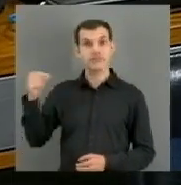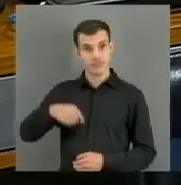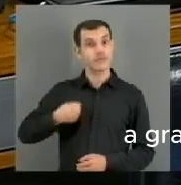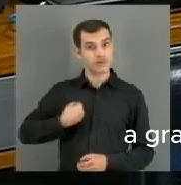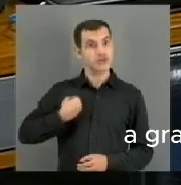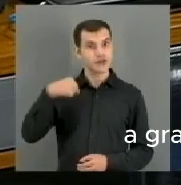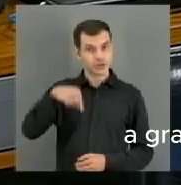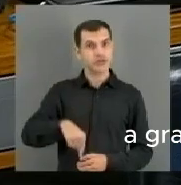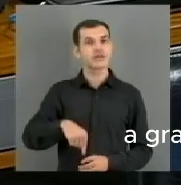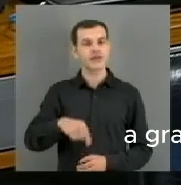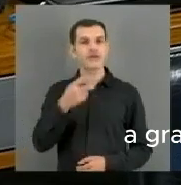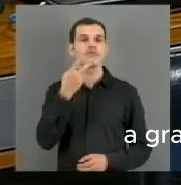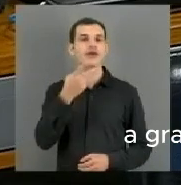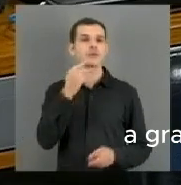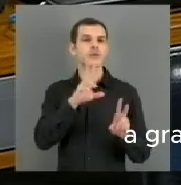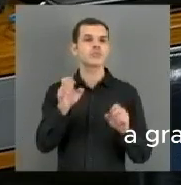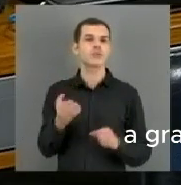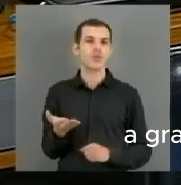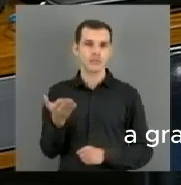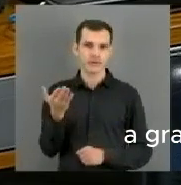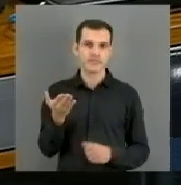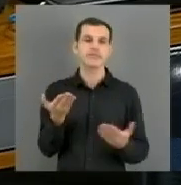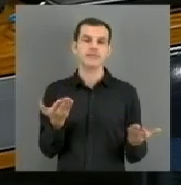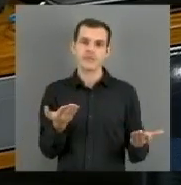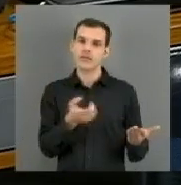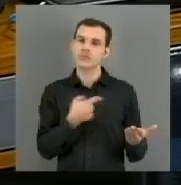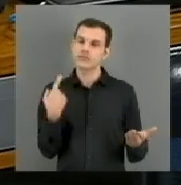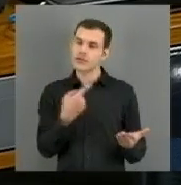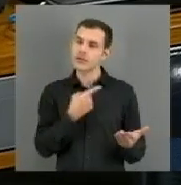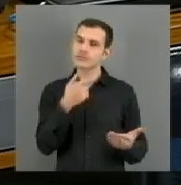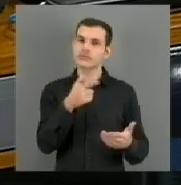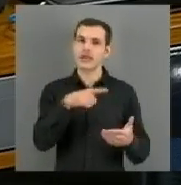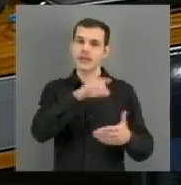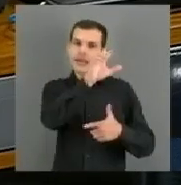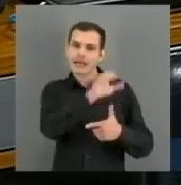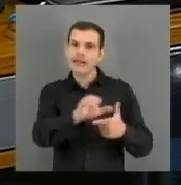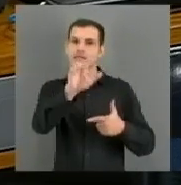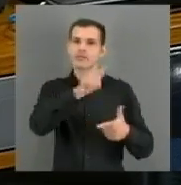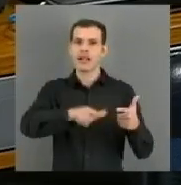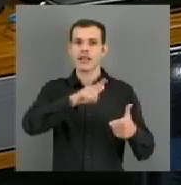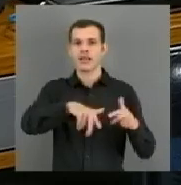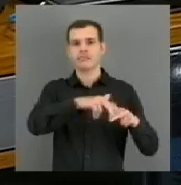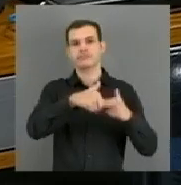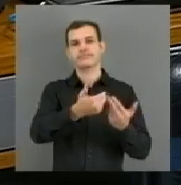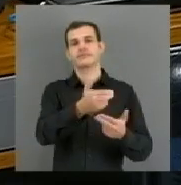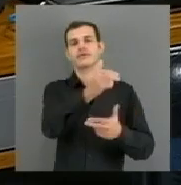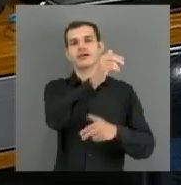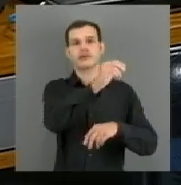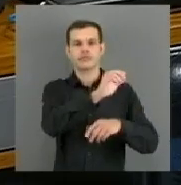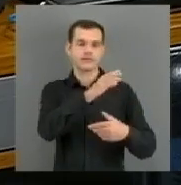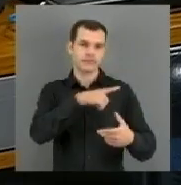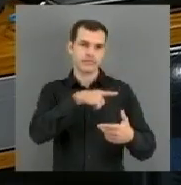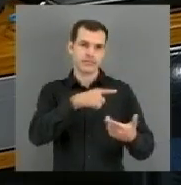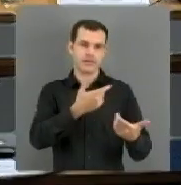precisamos. A grande crise moral que vive a nossa nação hoje, que nós estamos vendo, não é uma crise